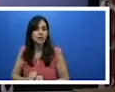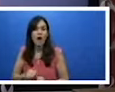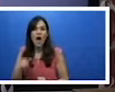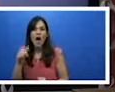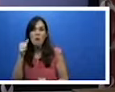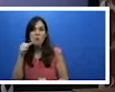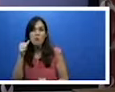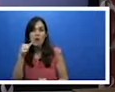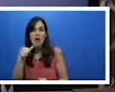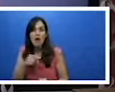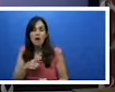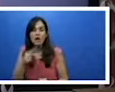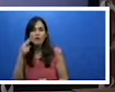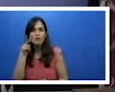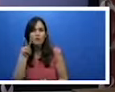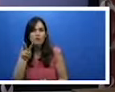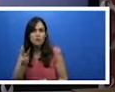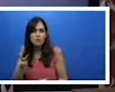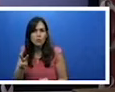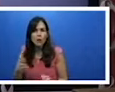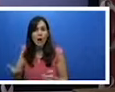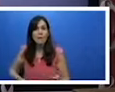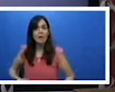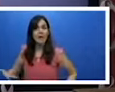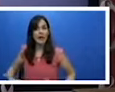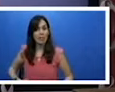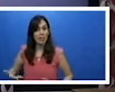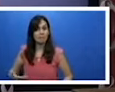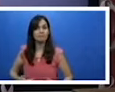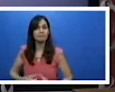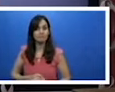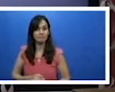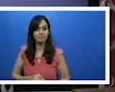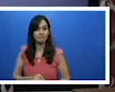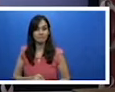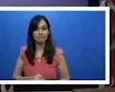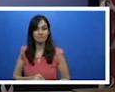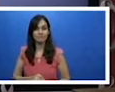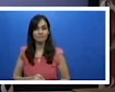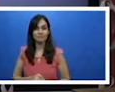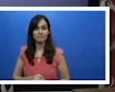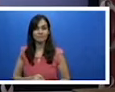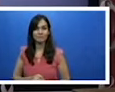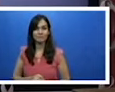das empregadas, quem o encontrou. Gaio Marsh.